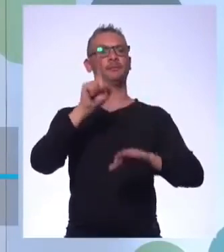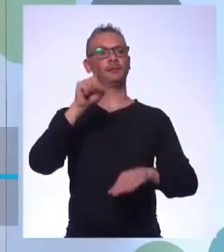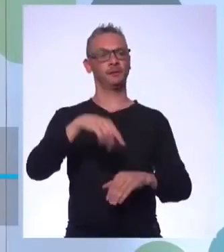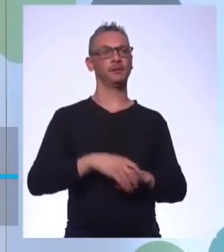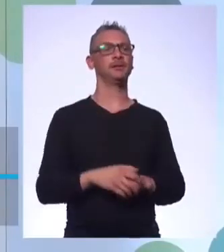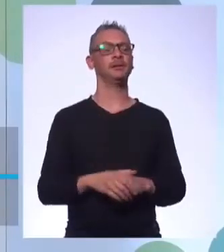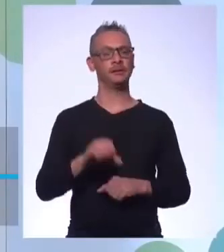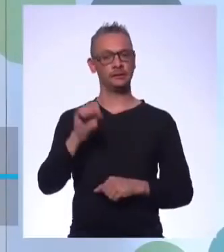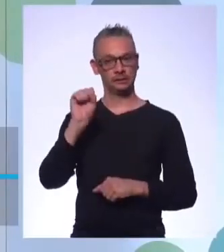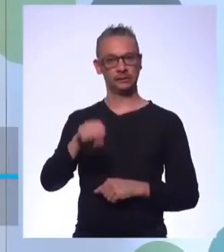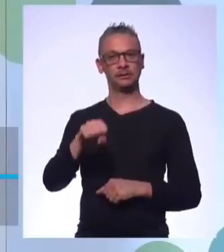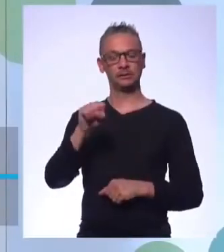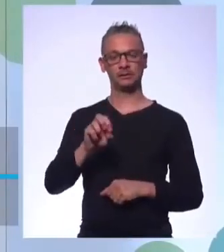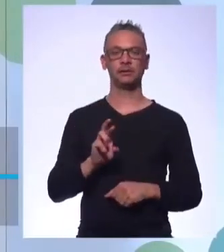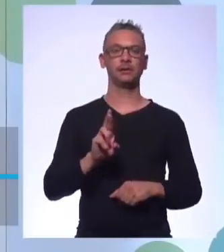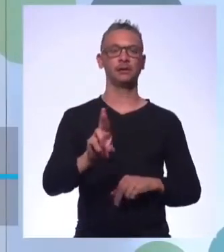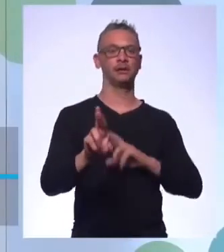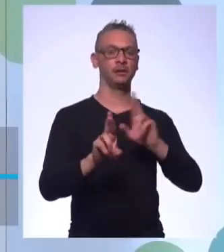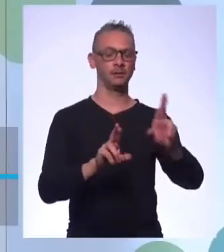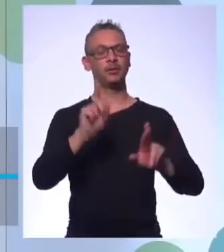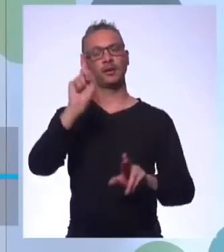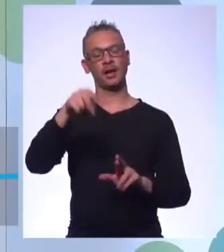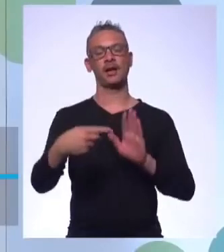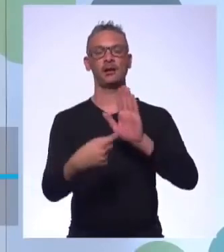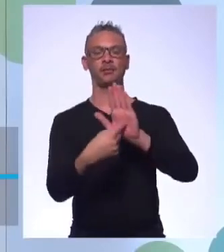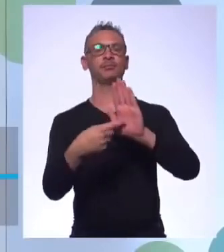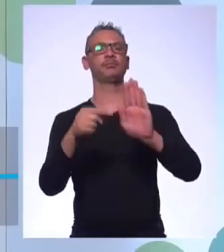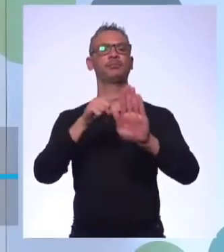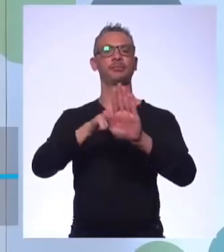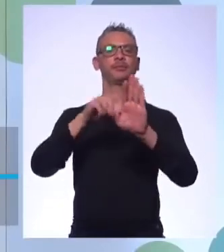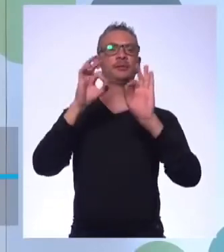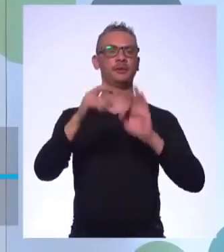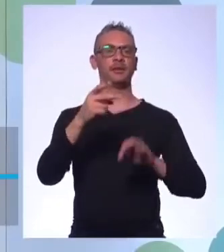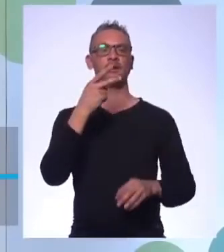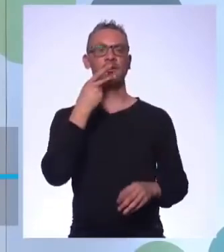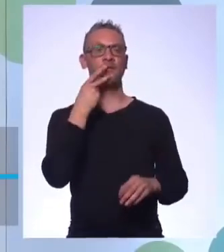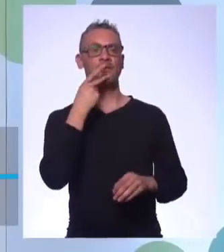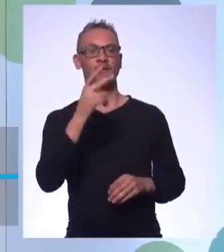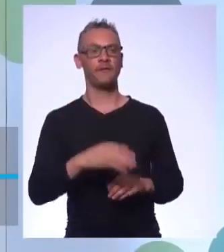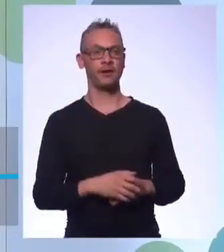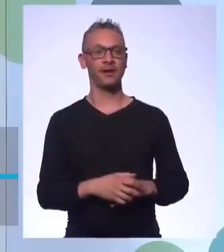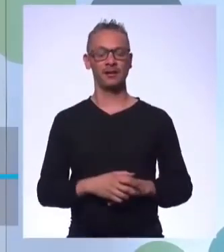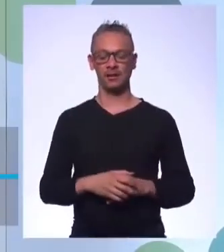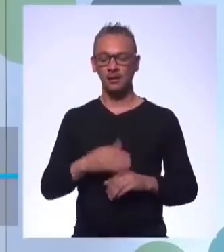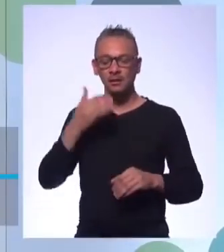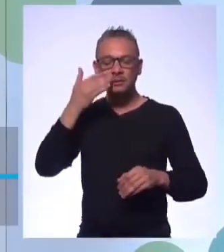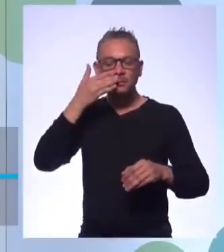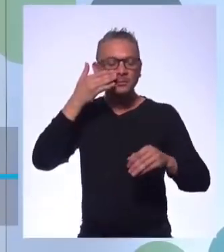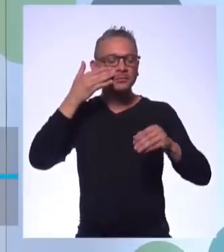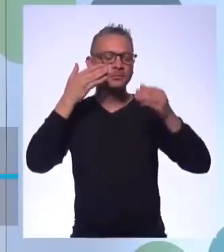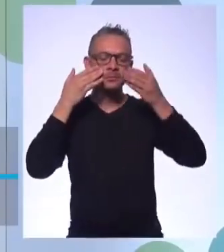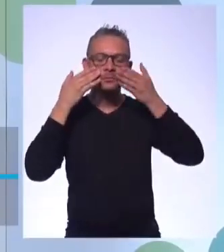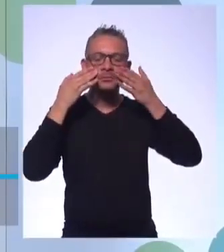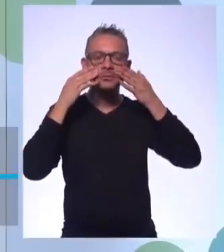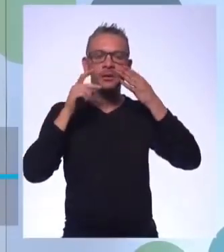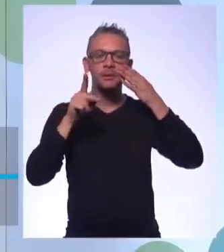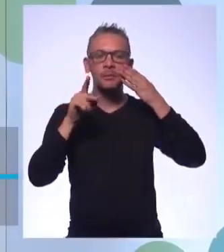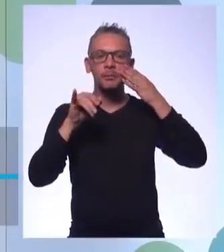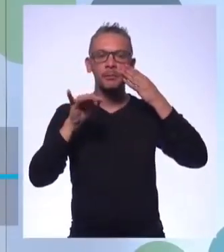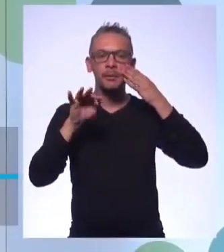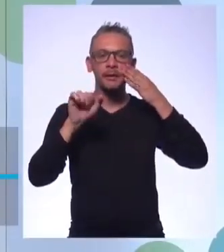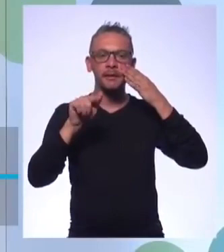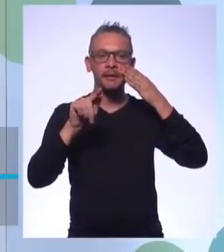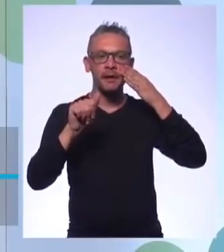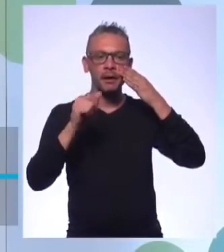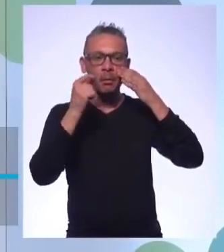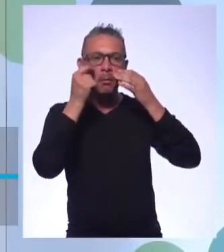bastante metáfora. Aê! Gente, sim, metáfora. Ó, quando eu falo assim, deixar de chorar as pitangas, a gente chora lágrimas, a gente